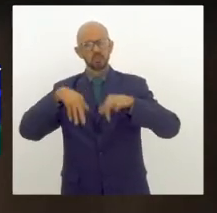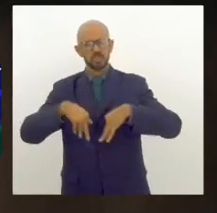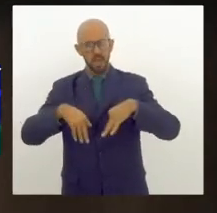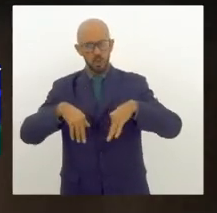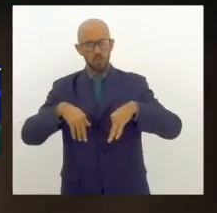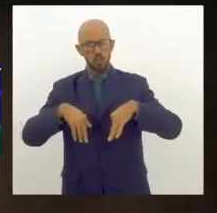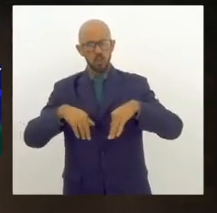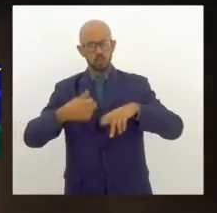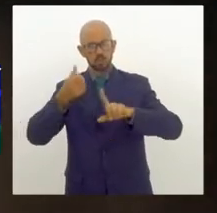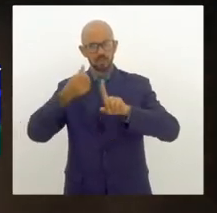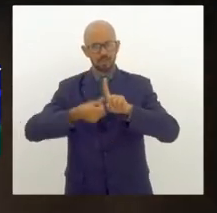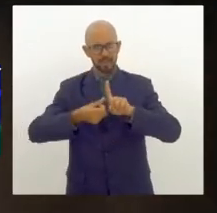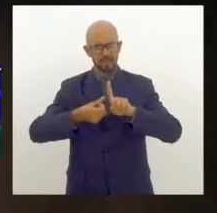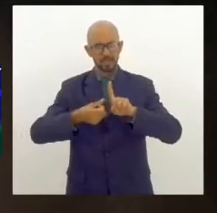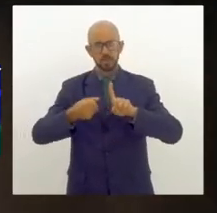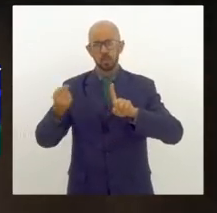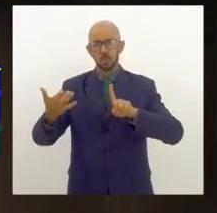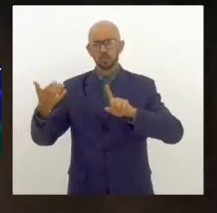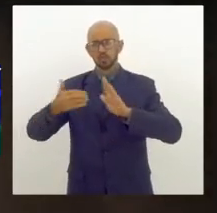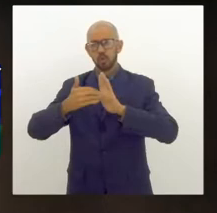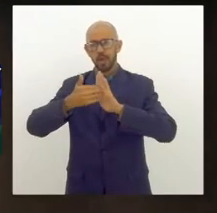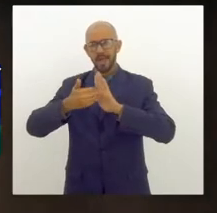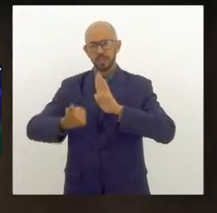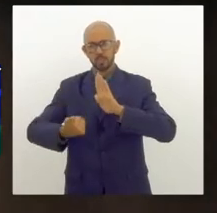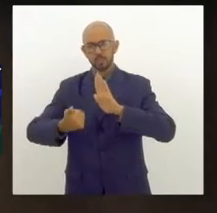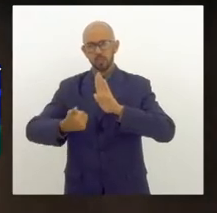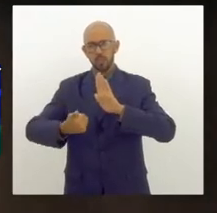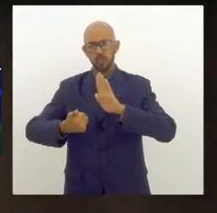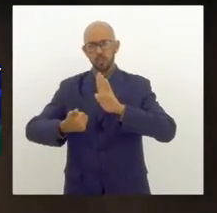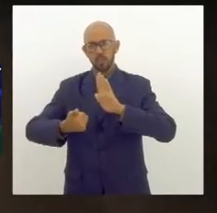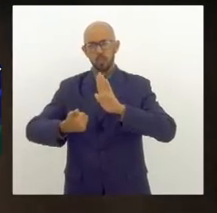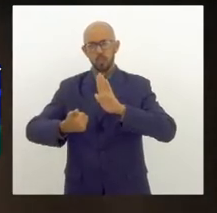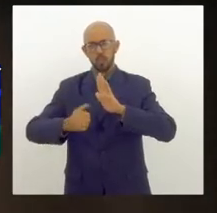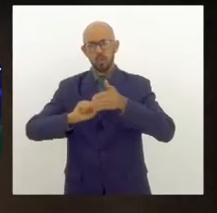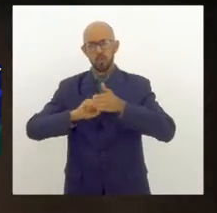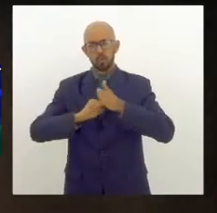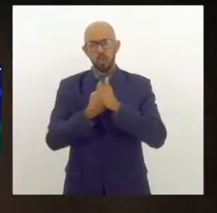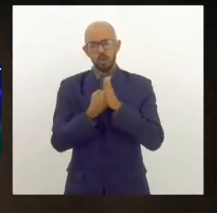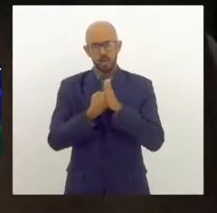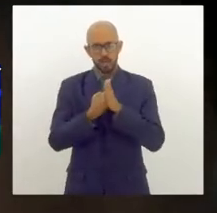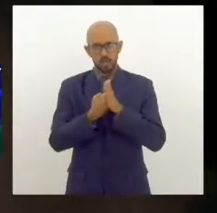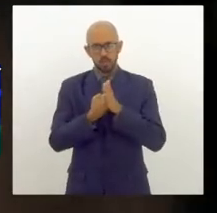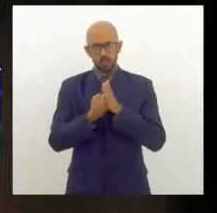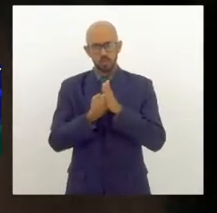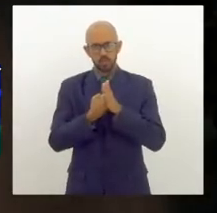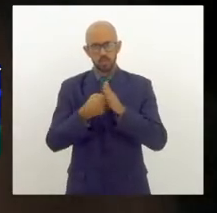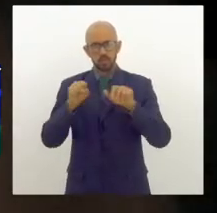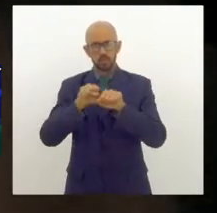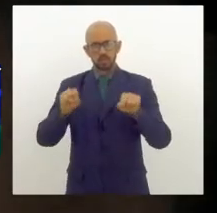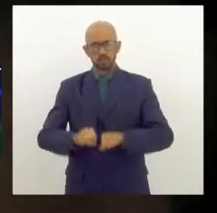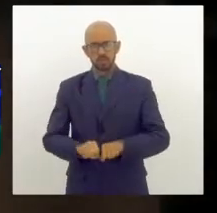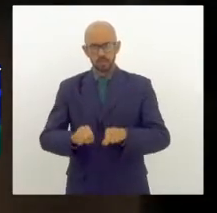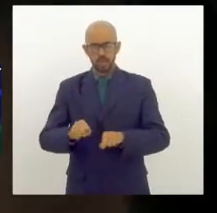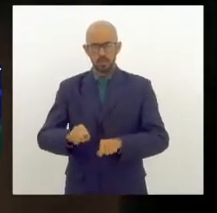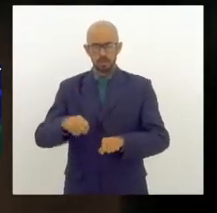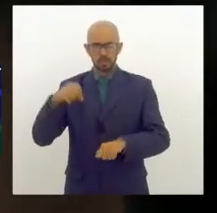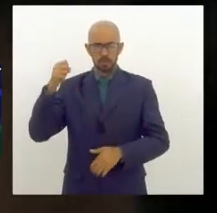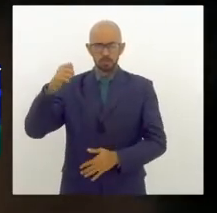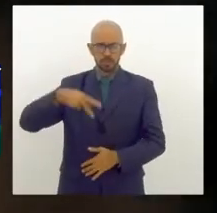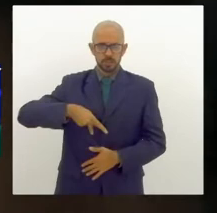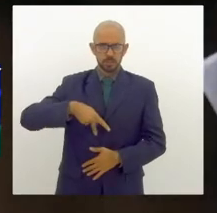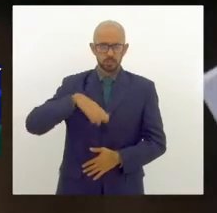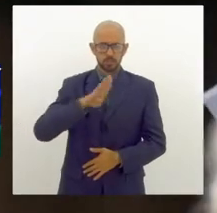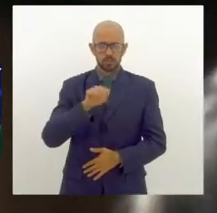Vossa Excelência retirou de pauta o veto do sistema previdenciário do